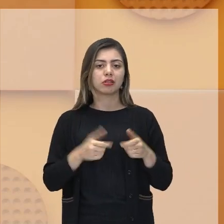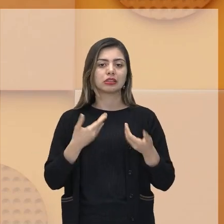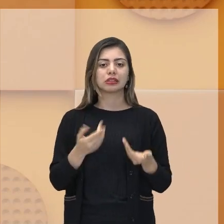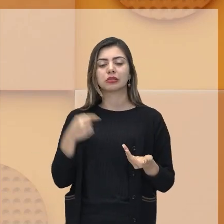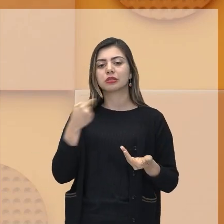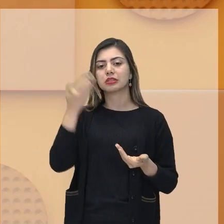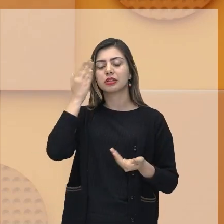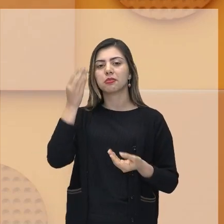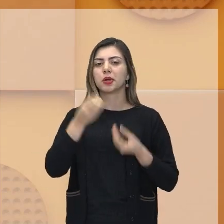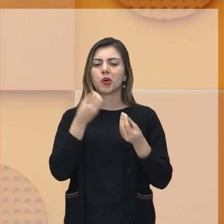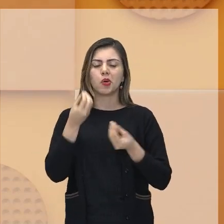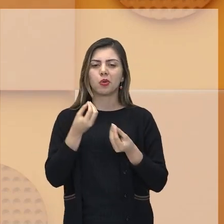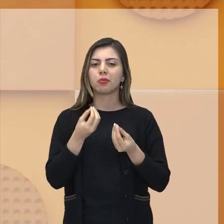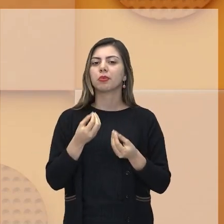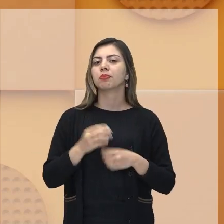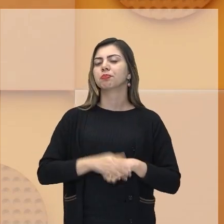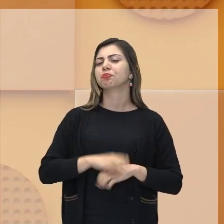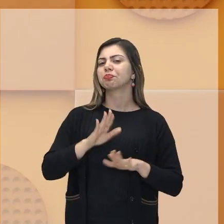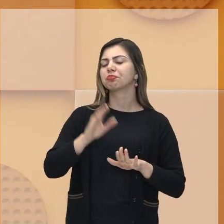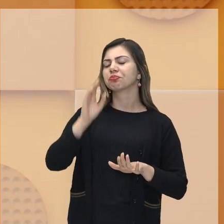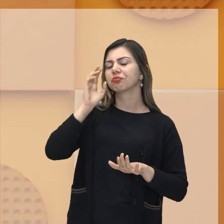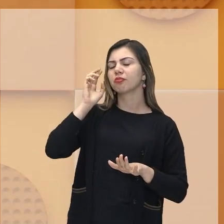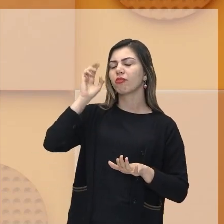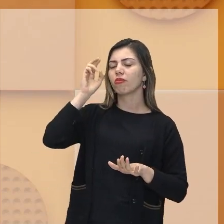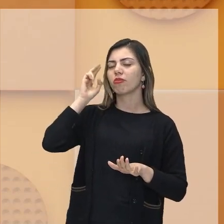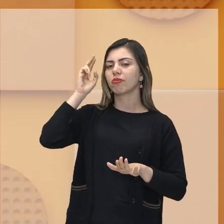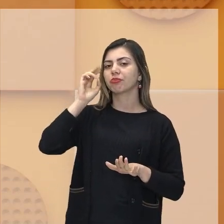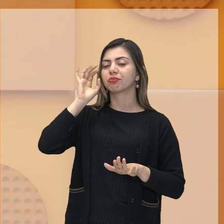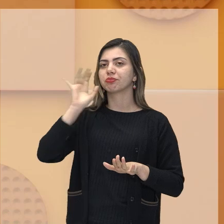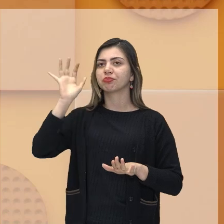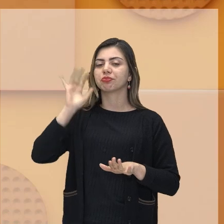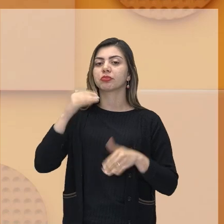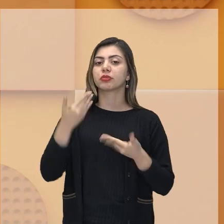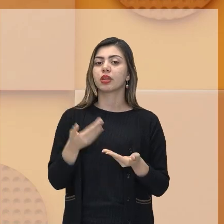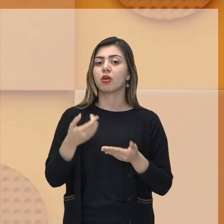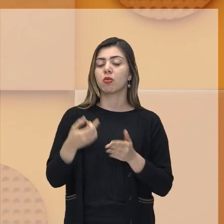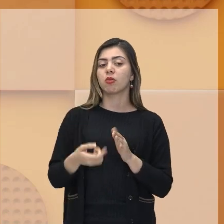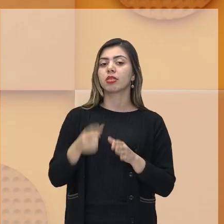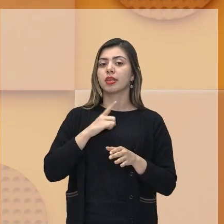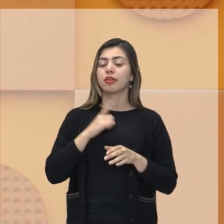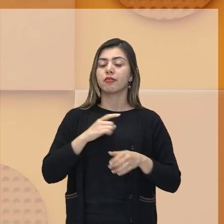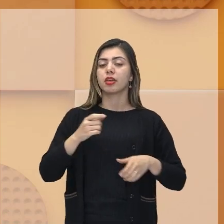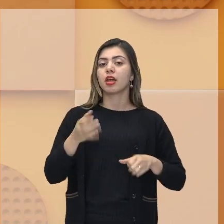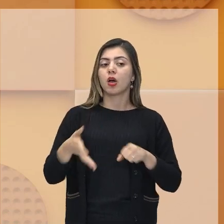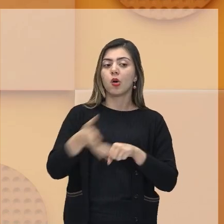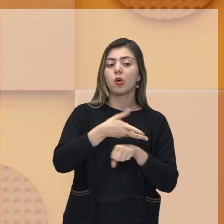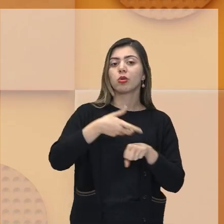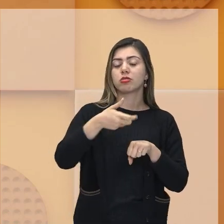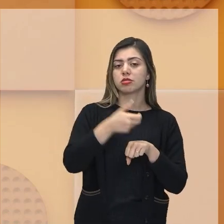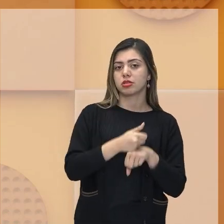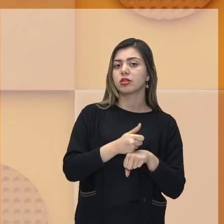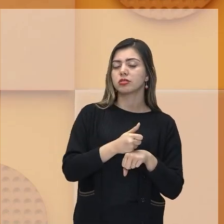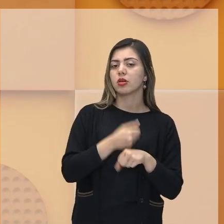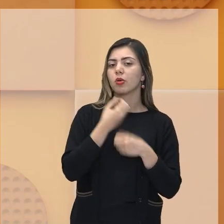unidade territorial. Vamos pensar um pouquinho. Antes da independência brasileira, ali na colonização brasileira,